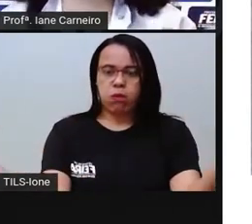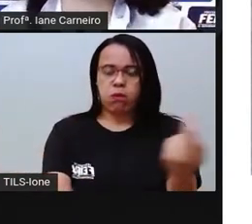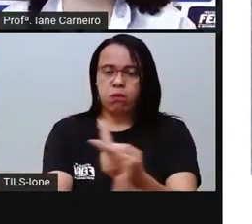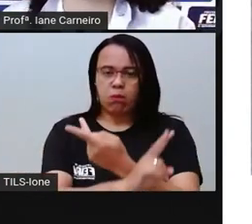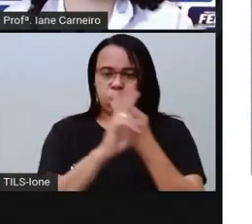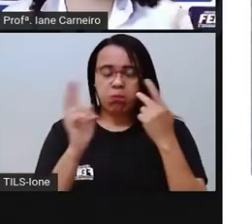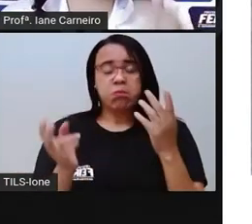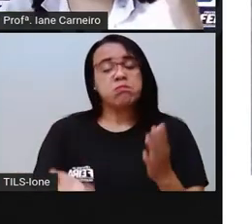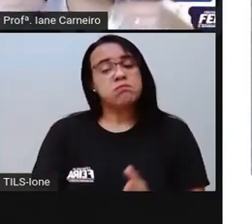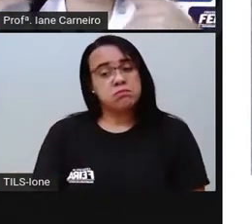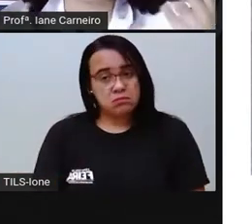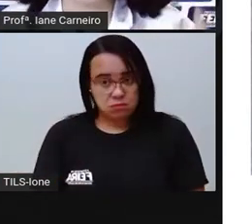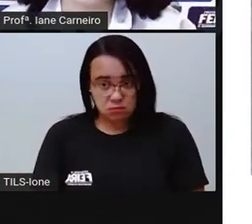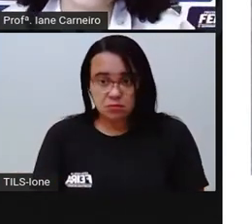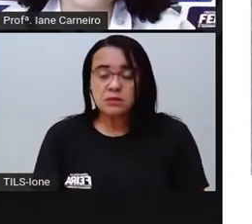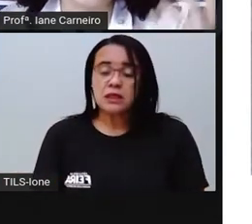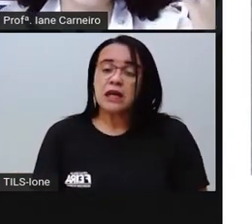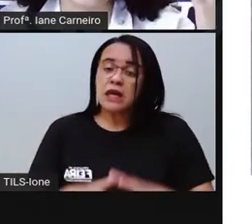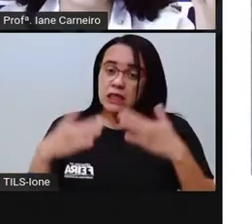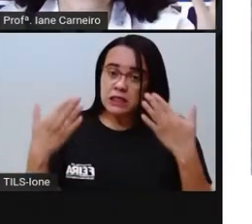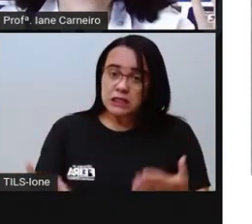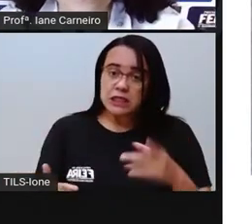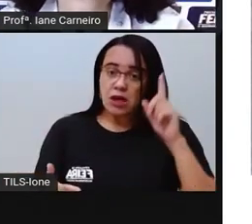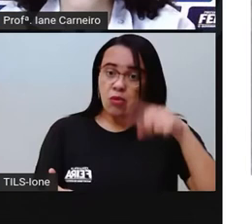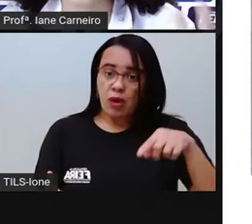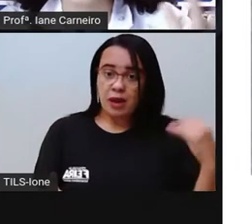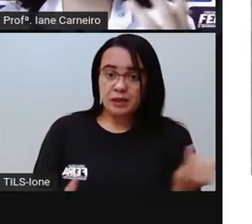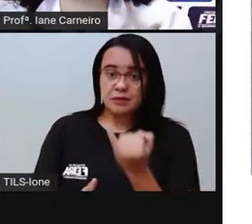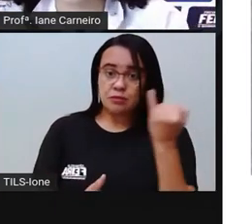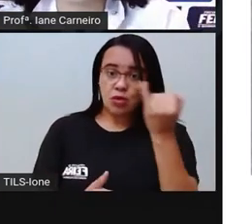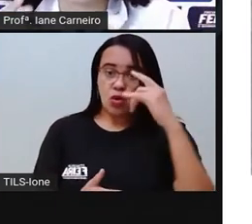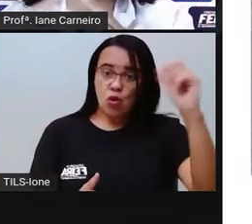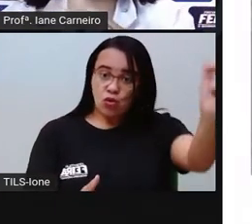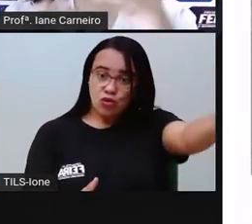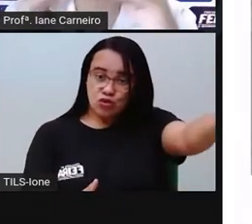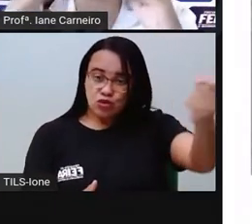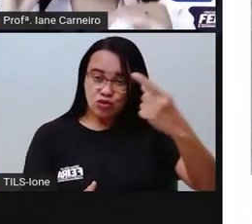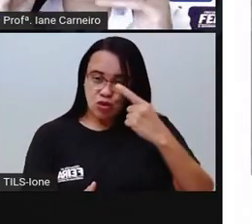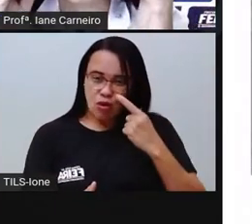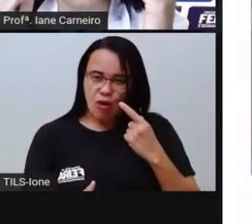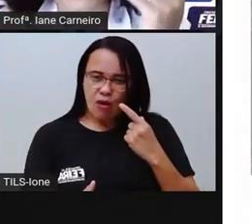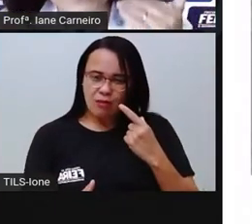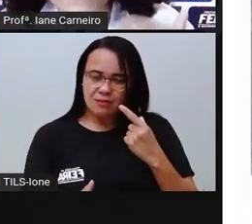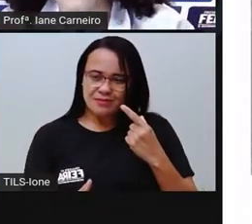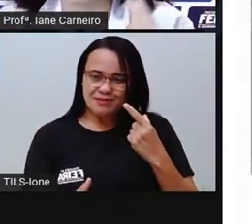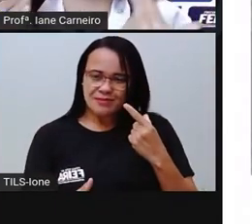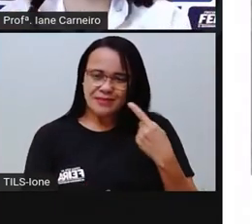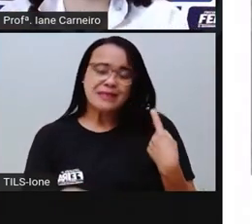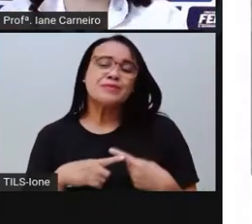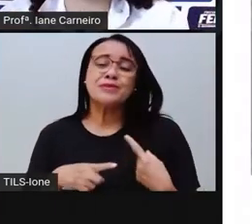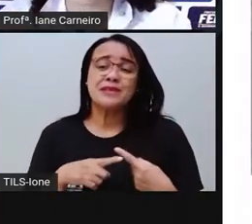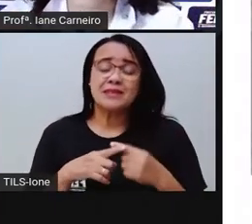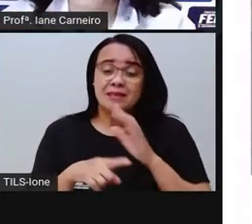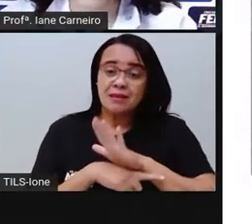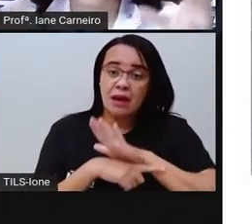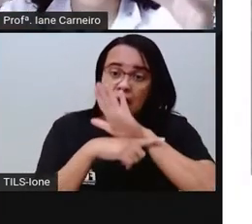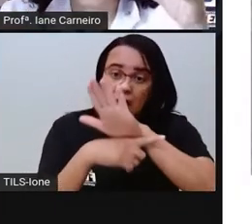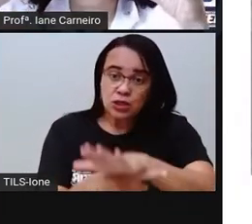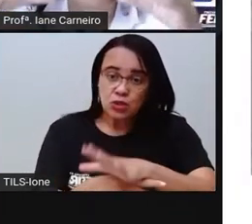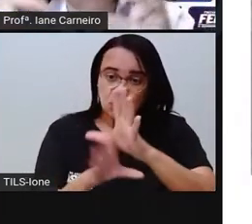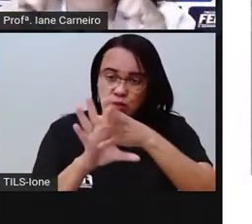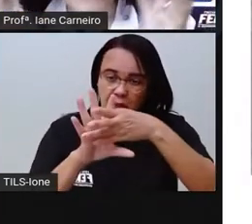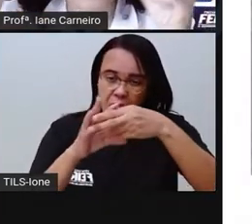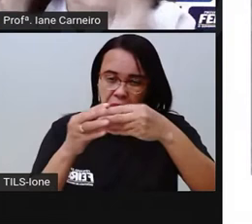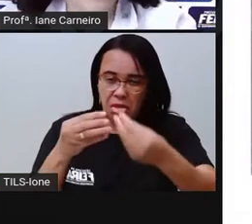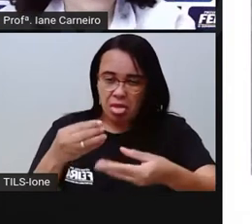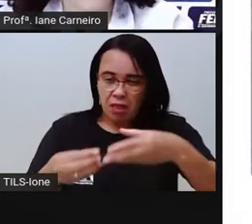Por isso é que a Pró falou da importância do sol, porque o sol ele ajuda nesse controle da umidade, ele deixa